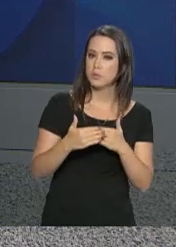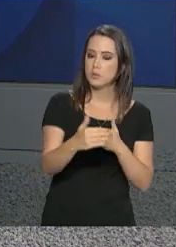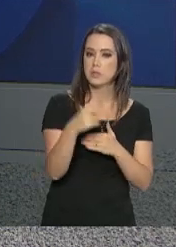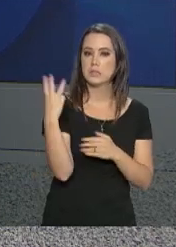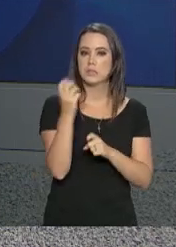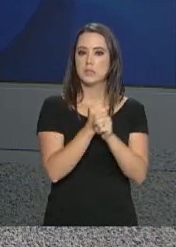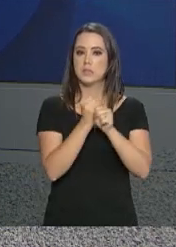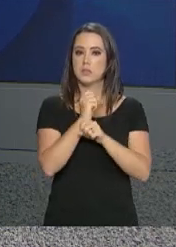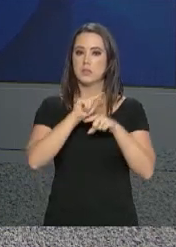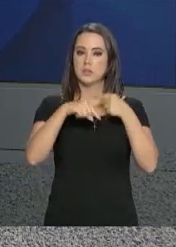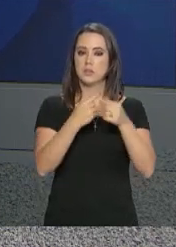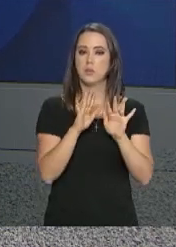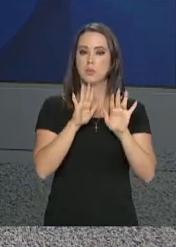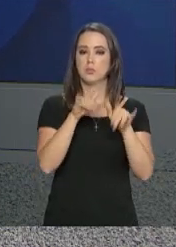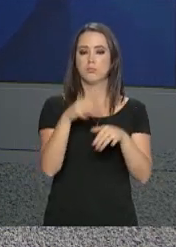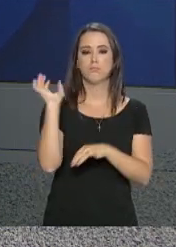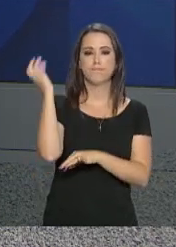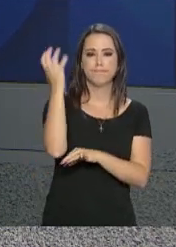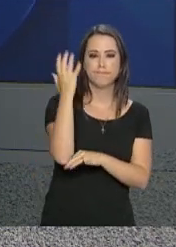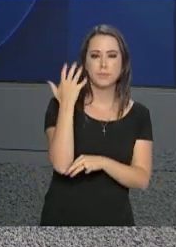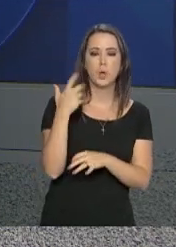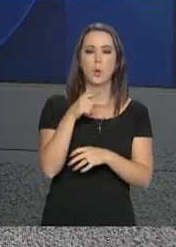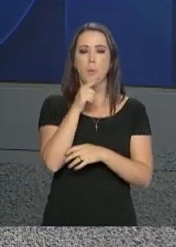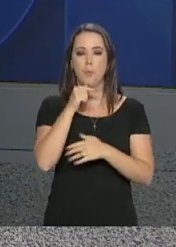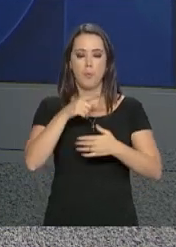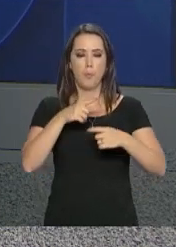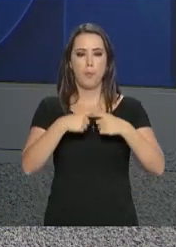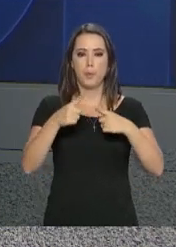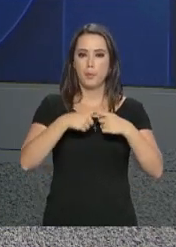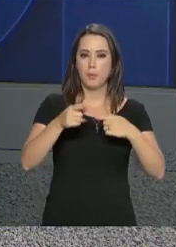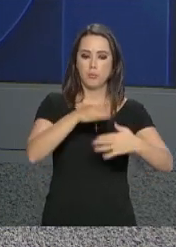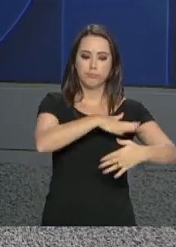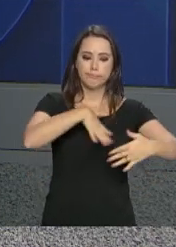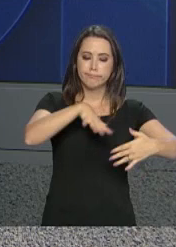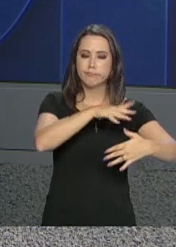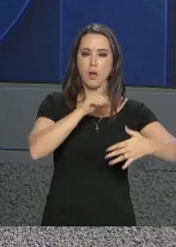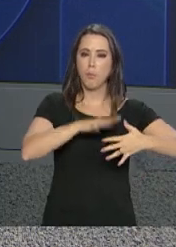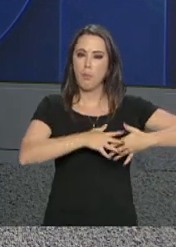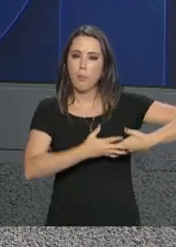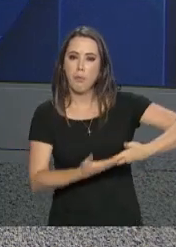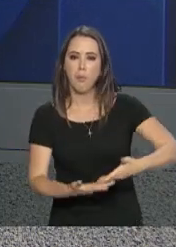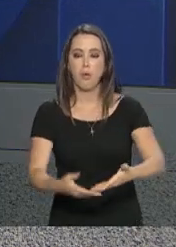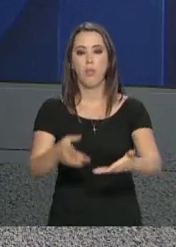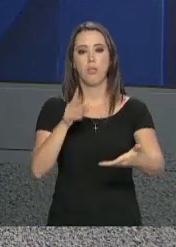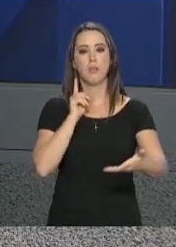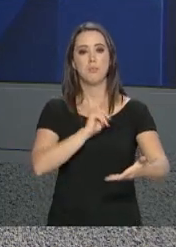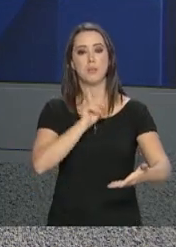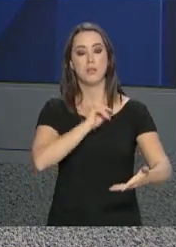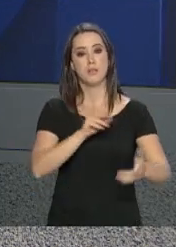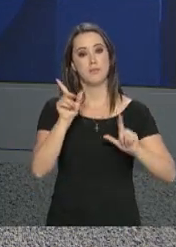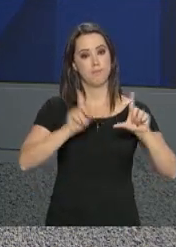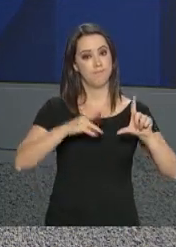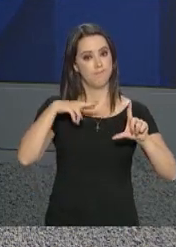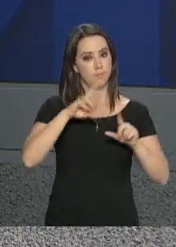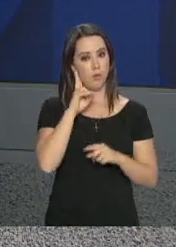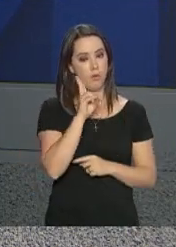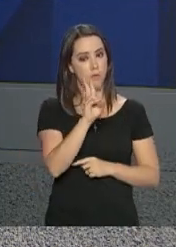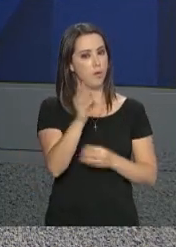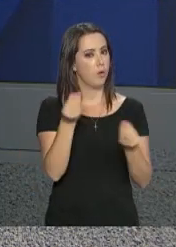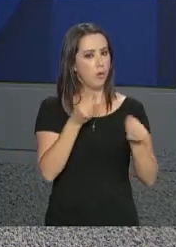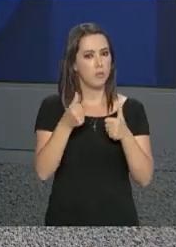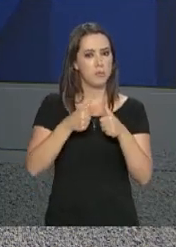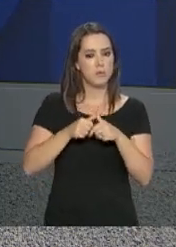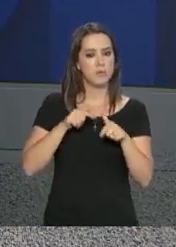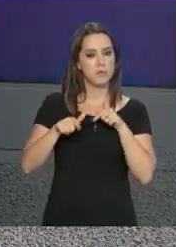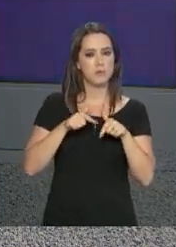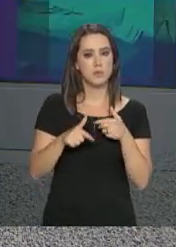anos depois do maior desastre ambiental do setor da mineração, na região de Mariana, em Minas Gerais, a equipe da TV NBR foi até lá para ver como